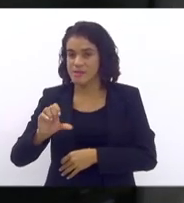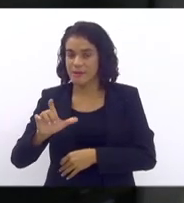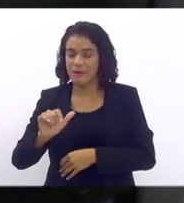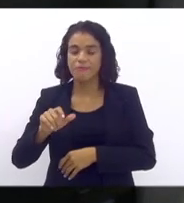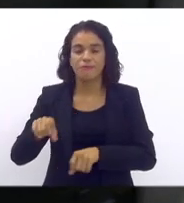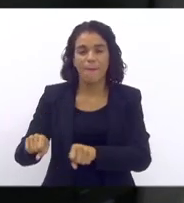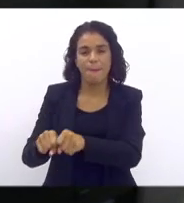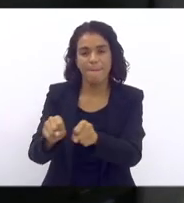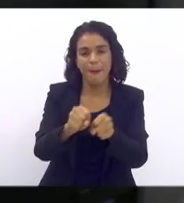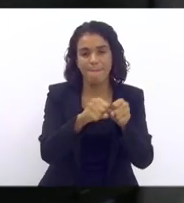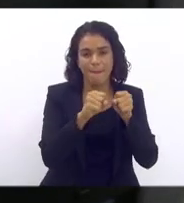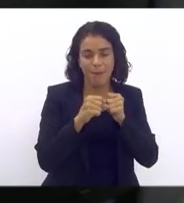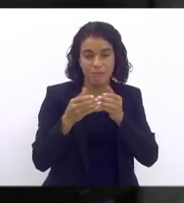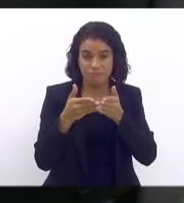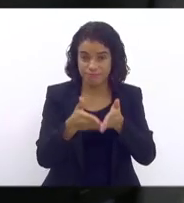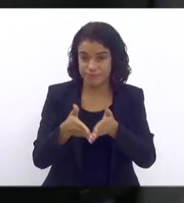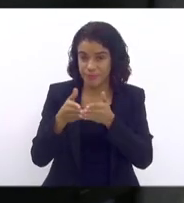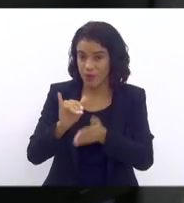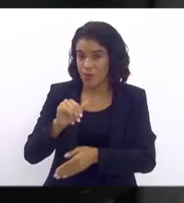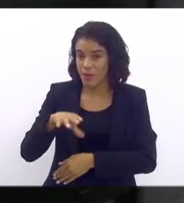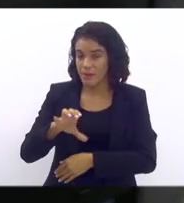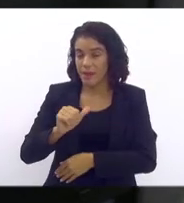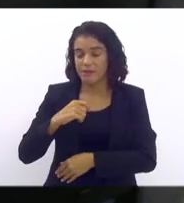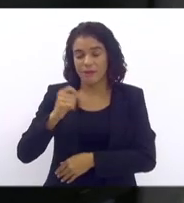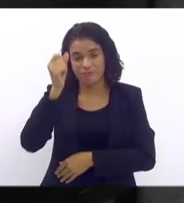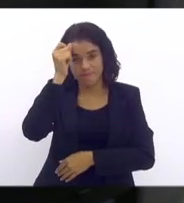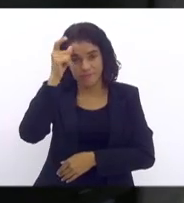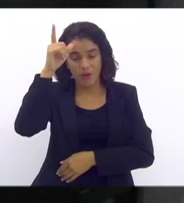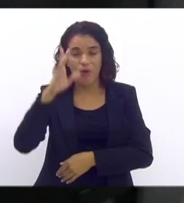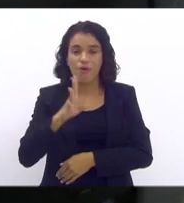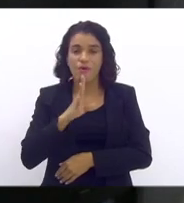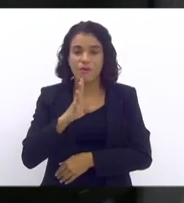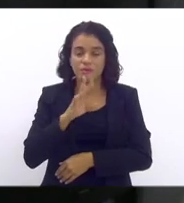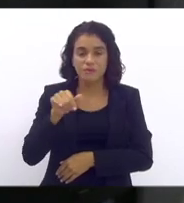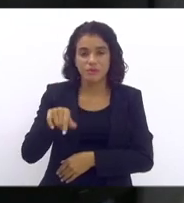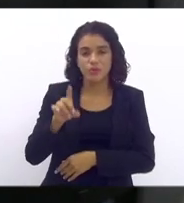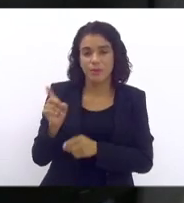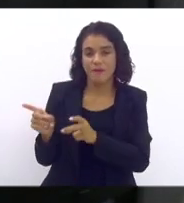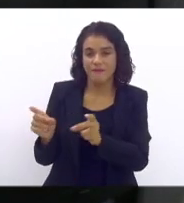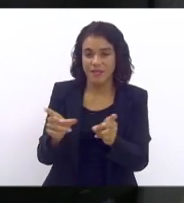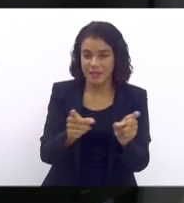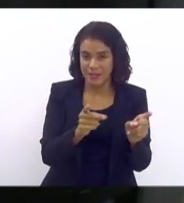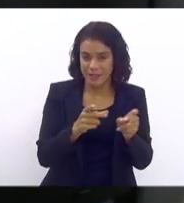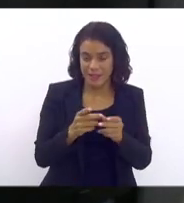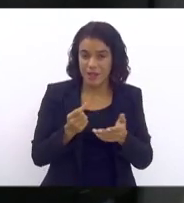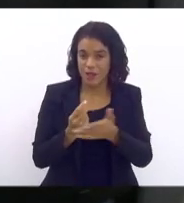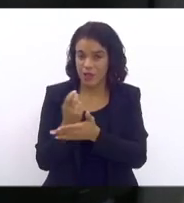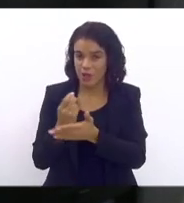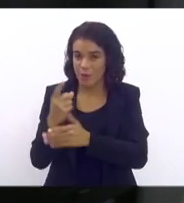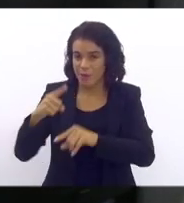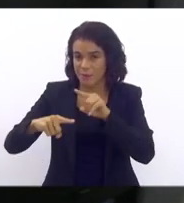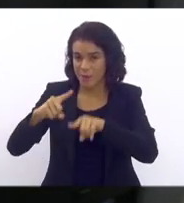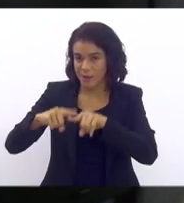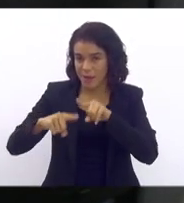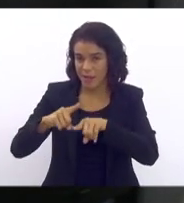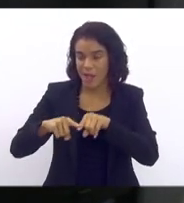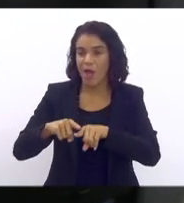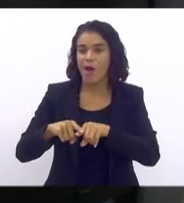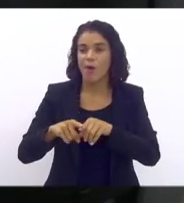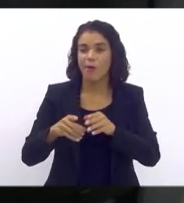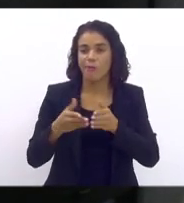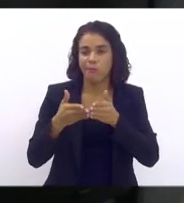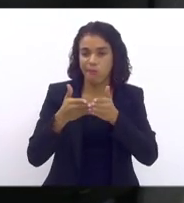dessas embarcações e o iné tem conhecimento de quem são os responsáveis pela venda e compra dos materiais oriundos do